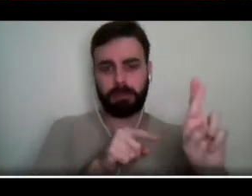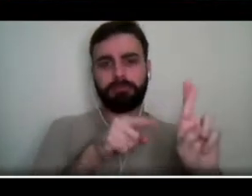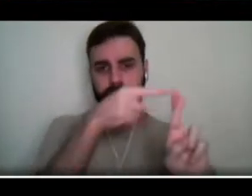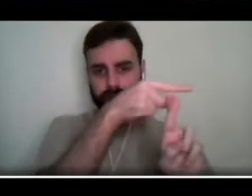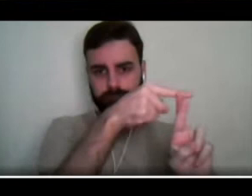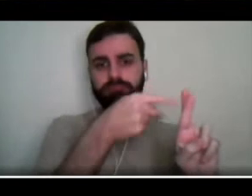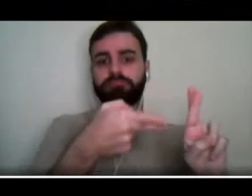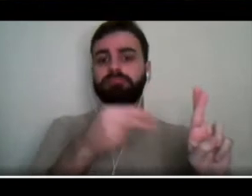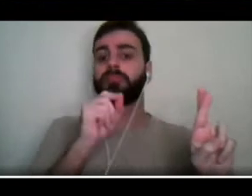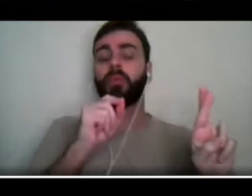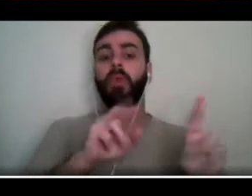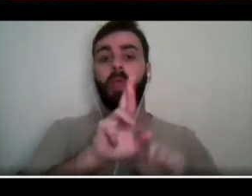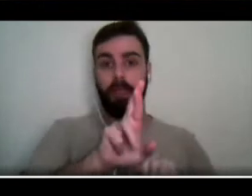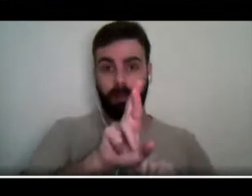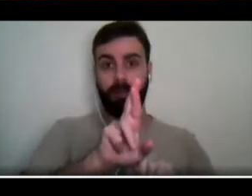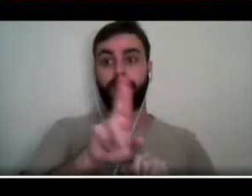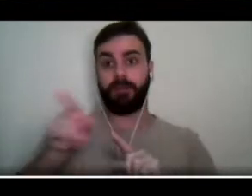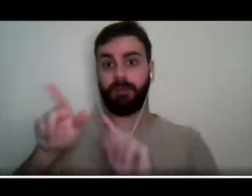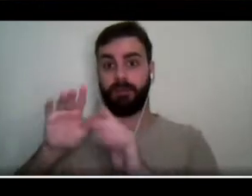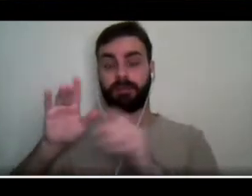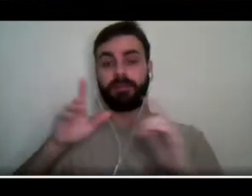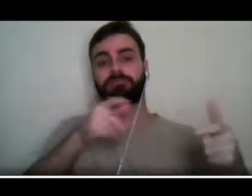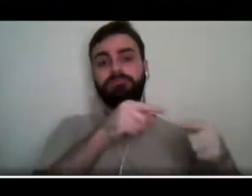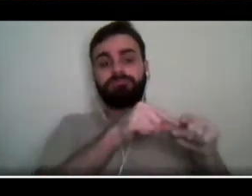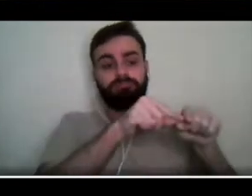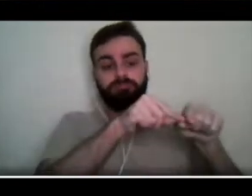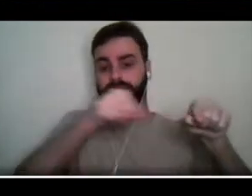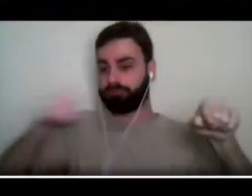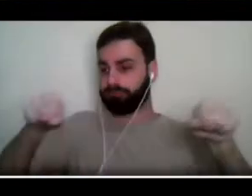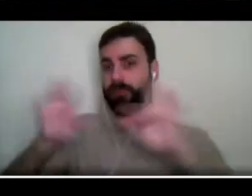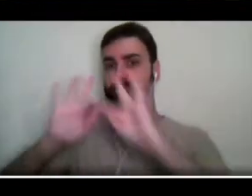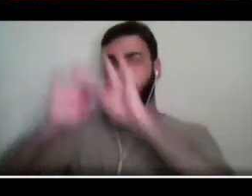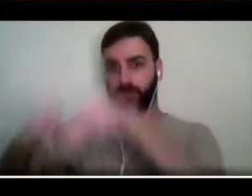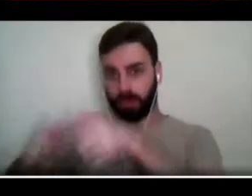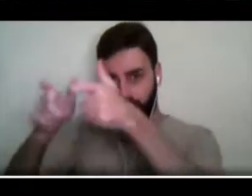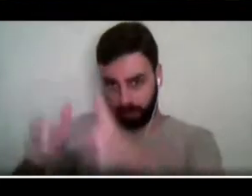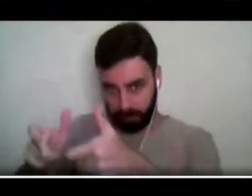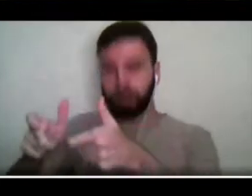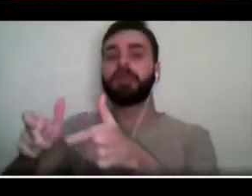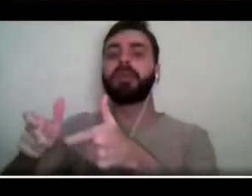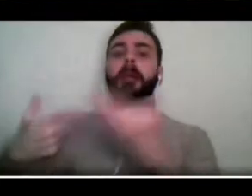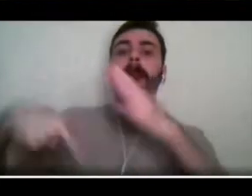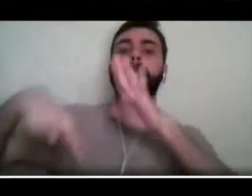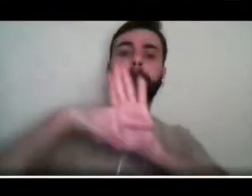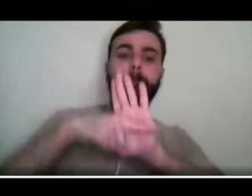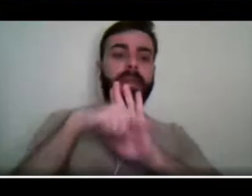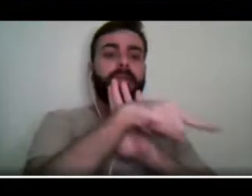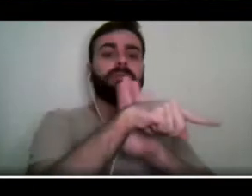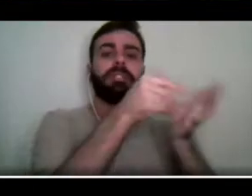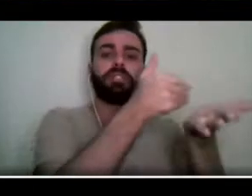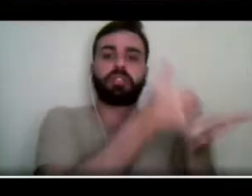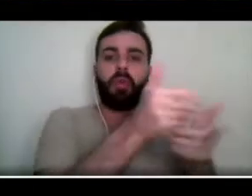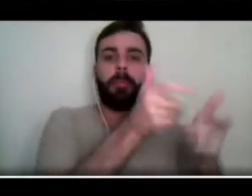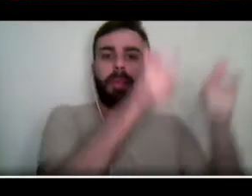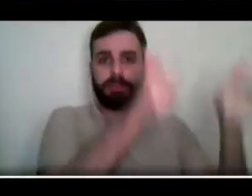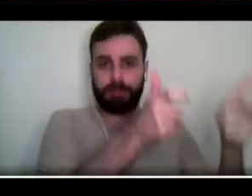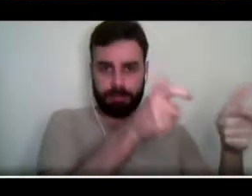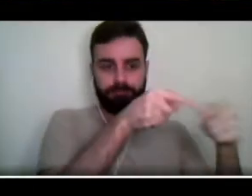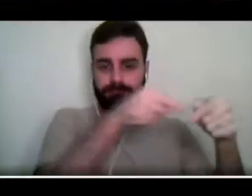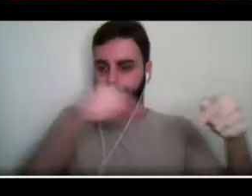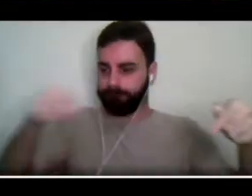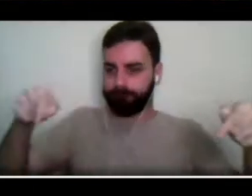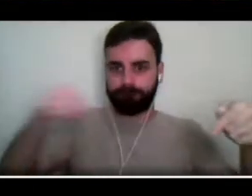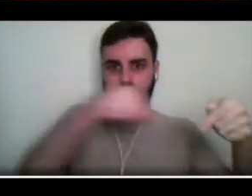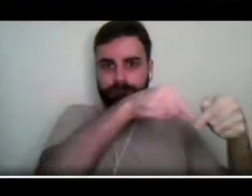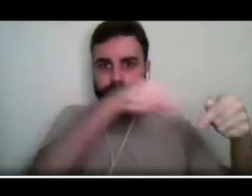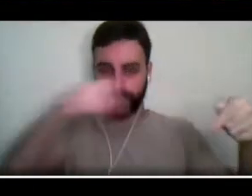que é igual a um R final menos uma posição R inicial. Aqui na figura, você